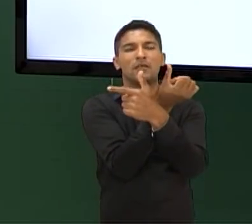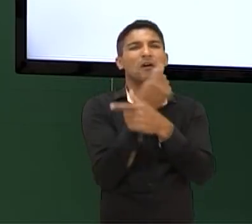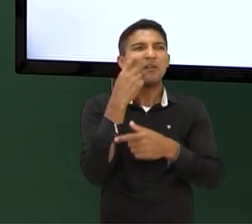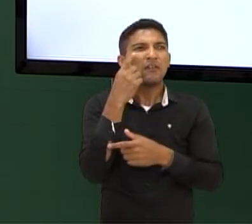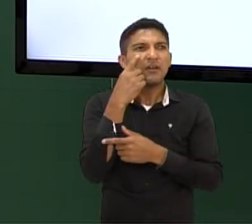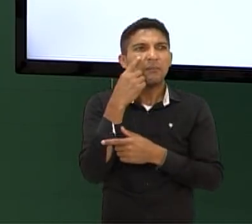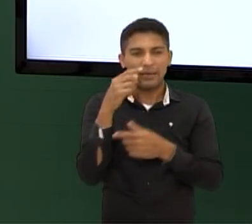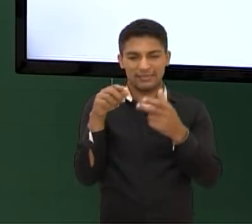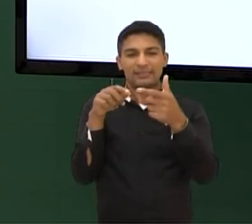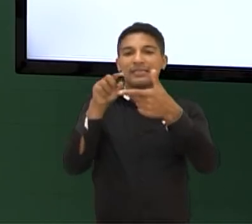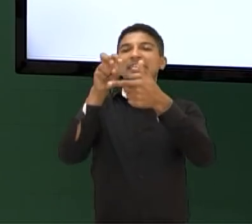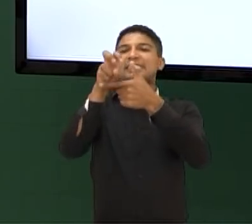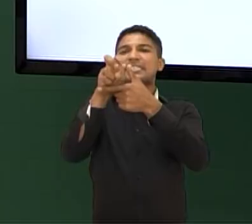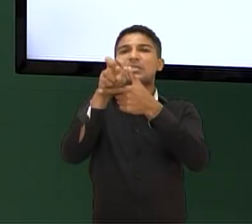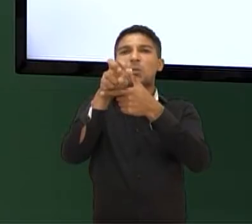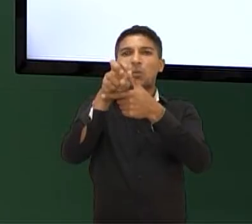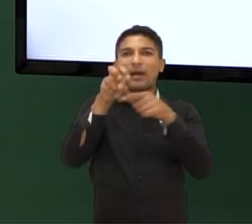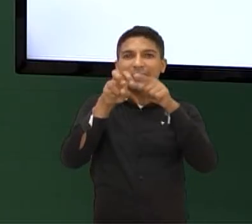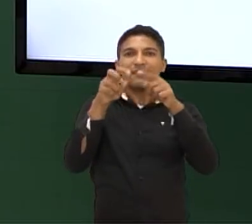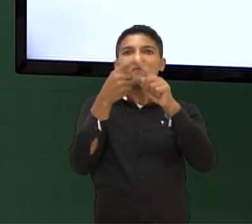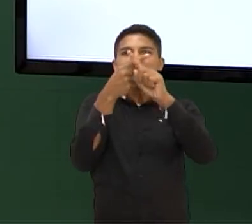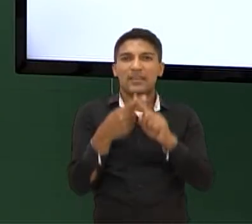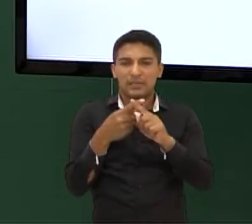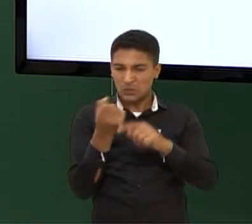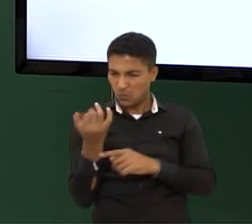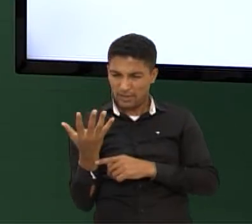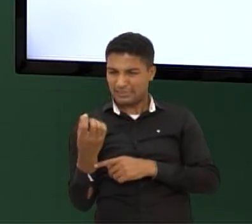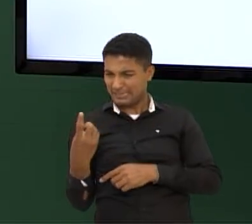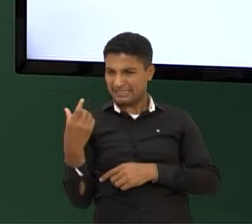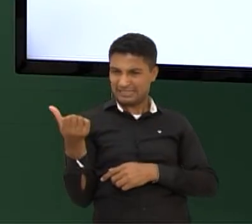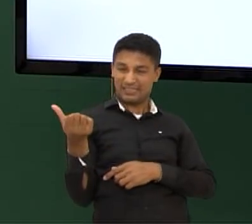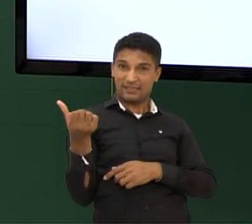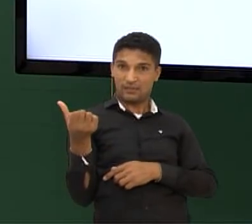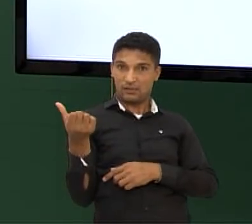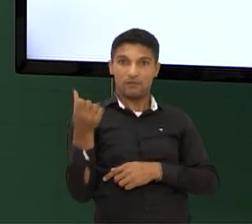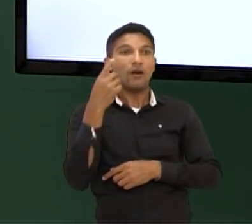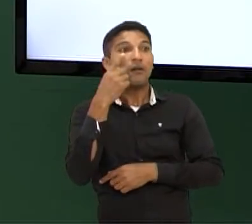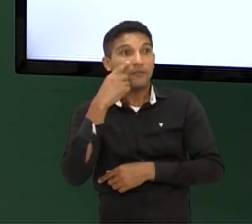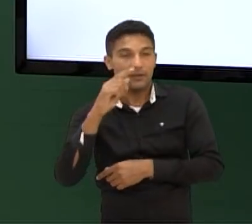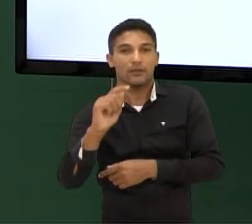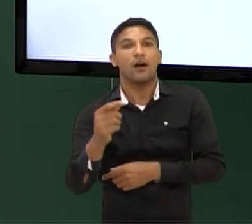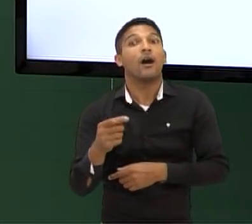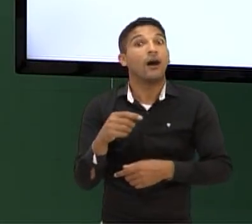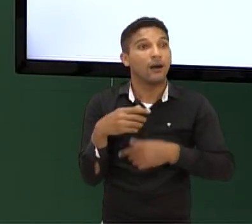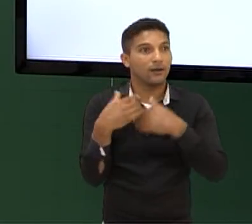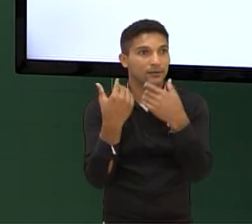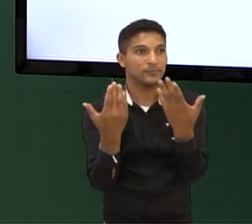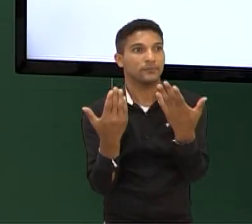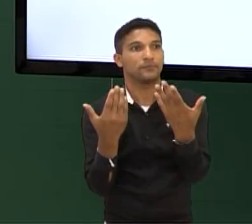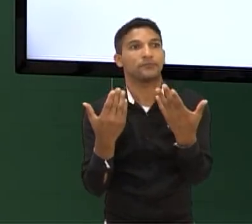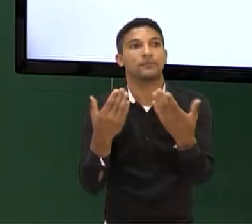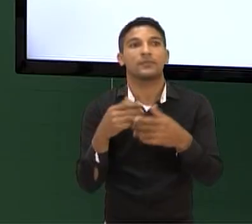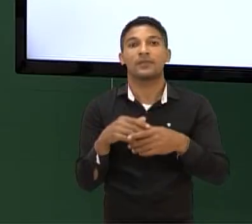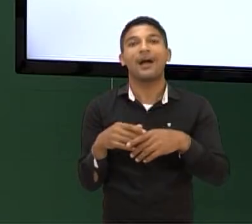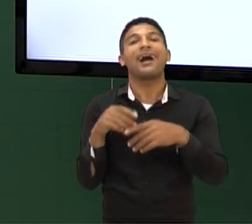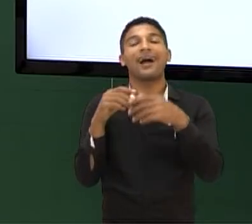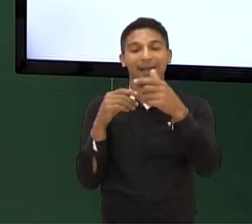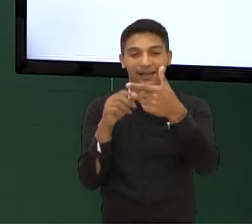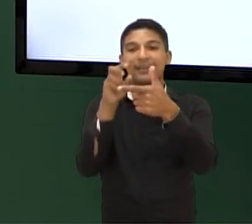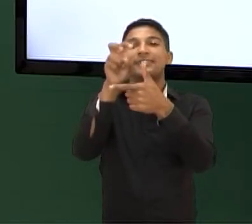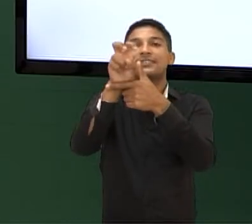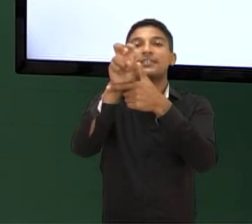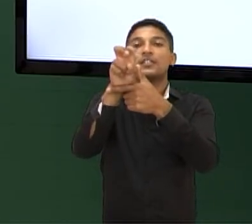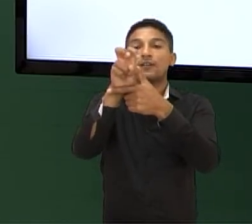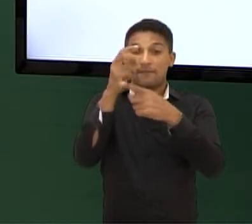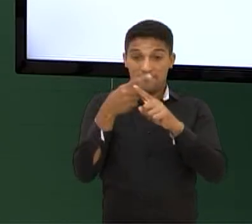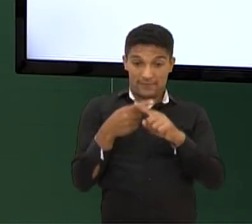vezes 3. 5 vezes 3 é 15. 5 vezes 4 é 20. Então, passou, né? Então, 5 vezes 3